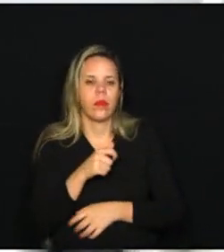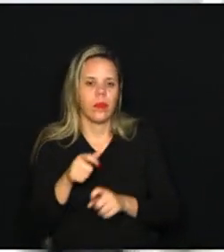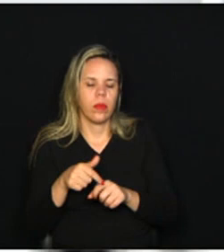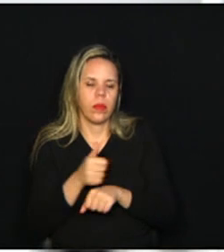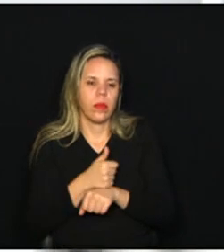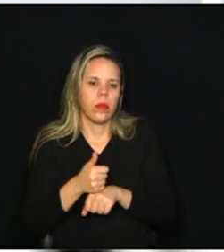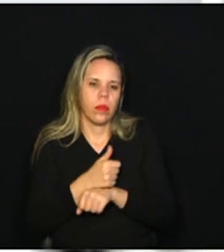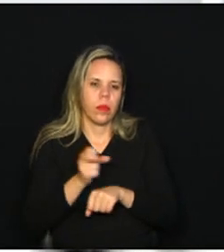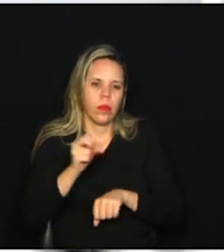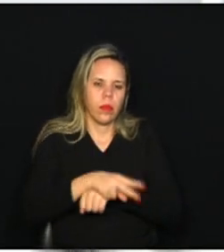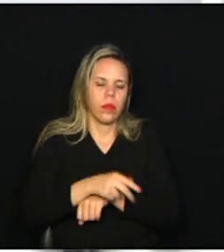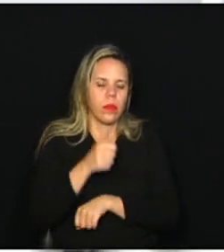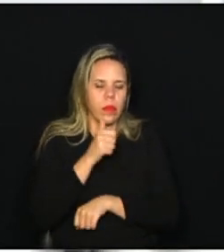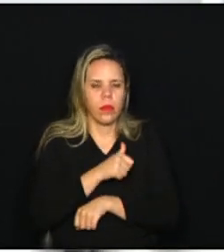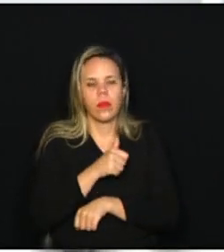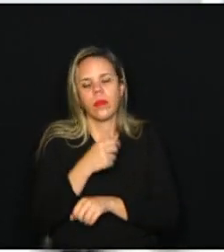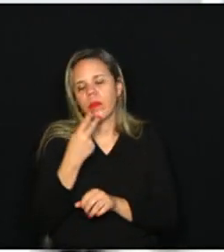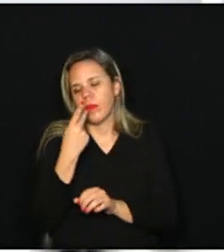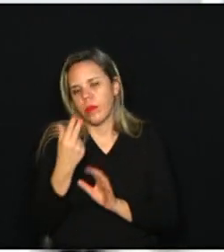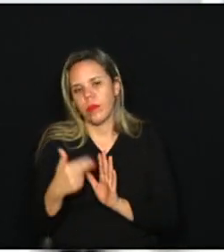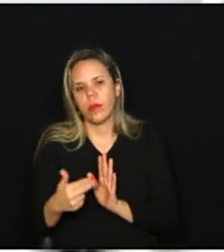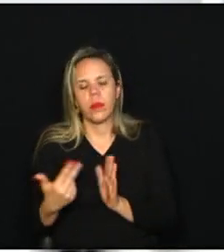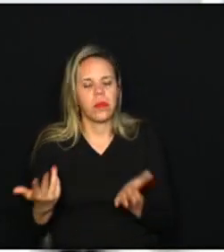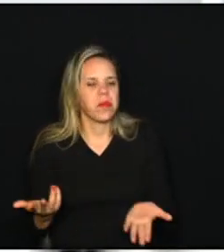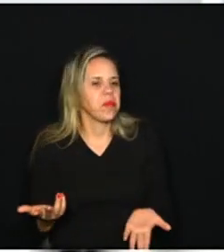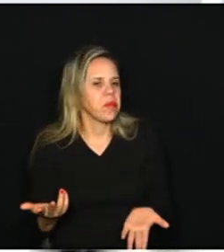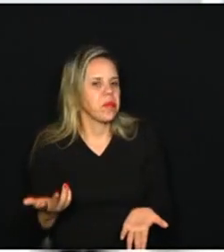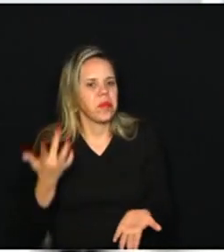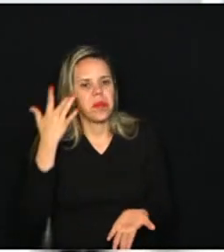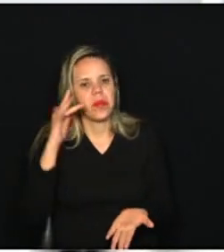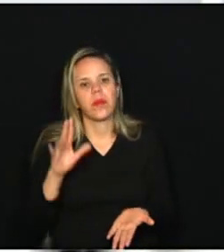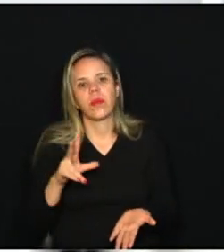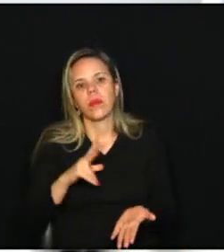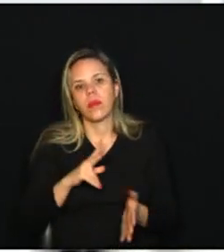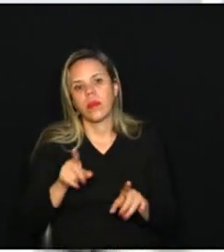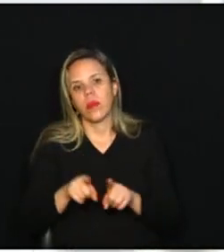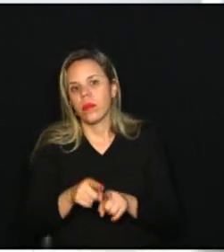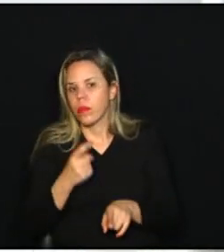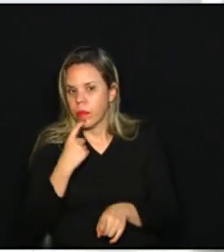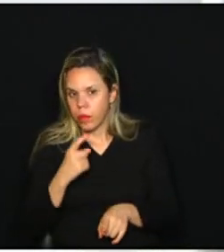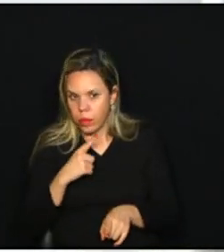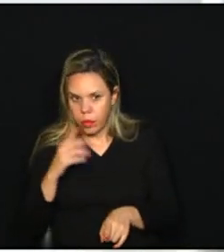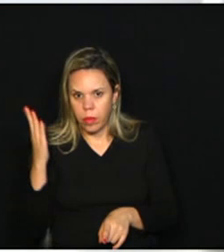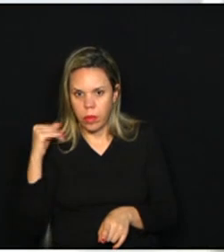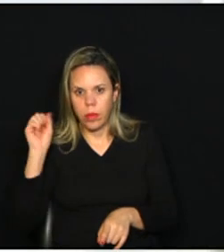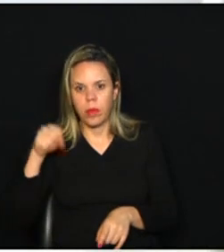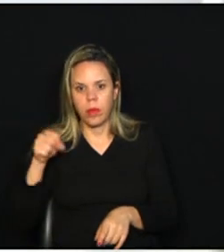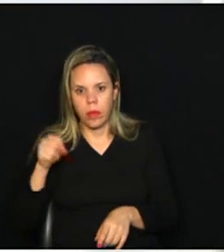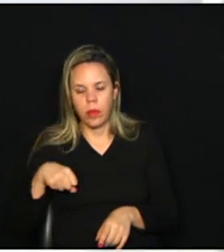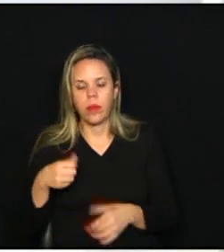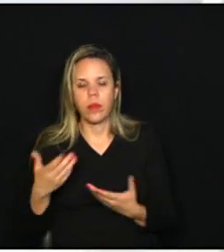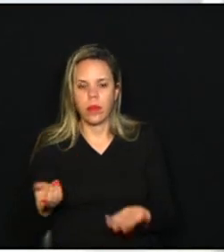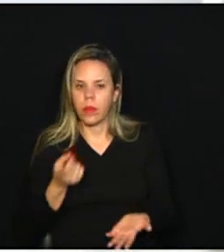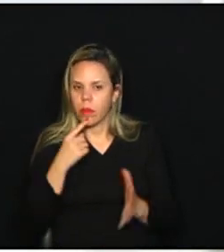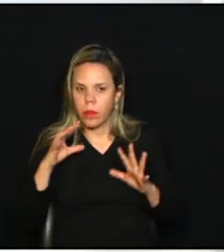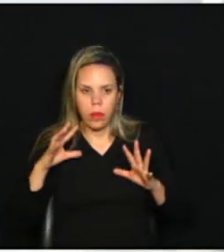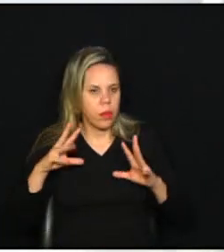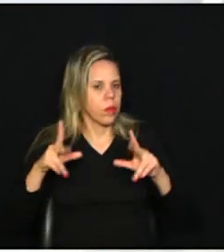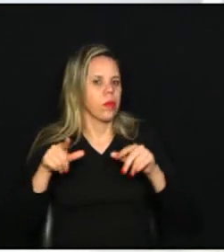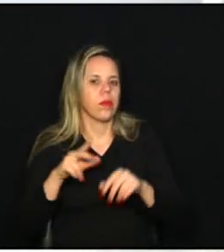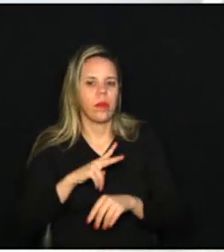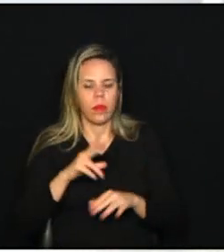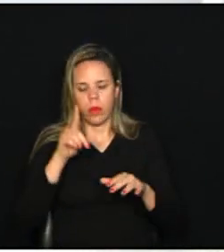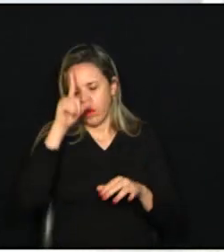infectologista, não estou lembrando o nome dela, falou que a gente não sabe sobre o privado. Em Campinas a gente sabe absolutamente tudo sobre o